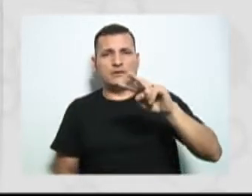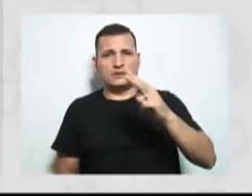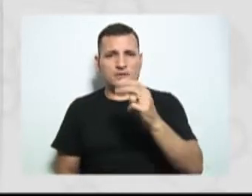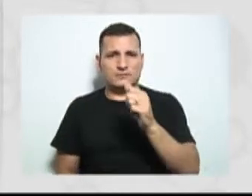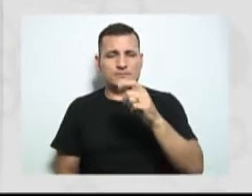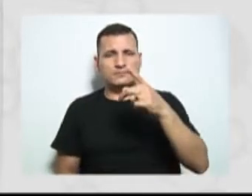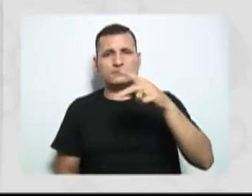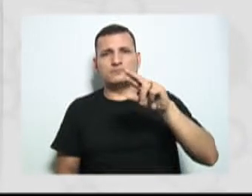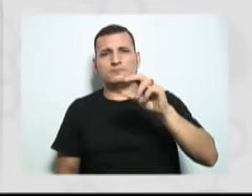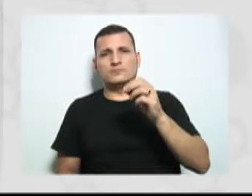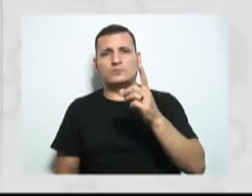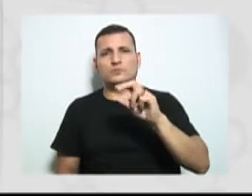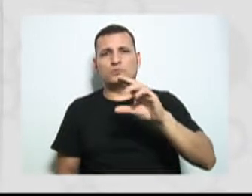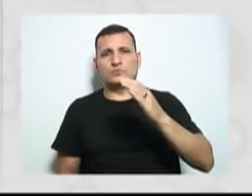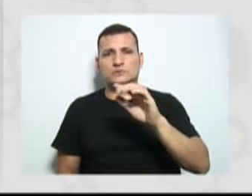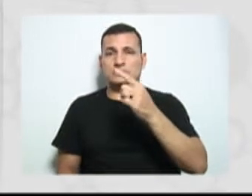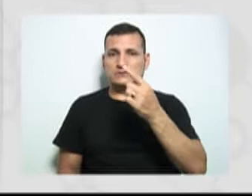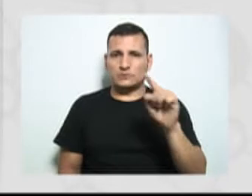produção.